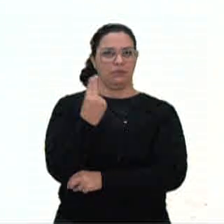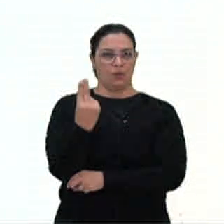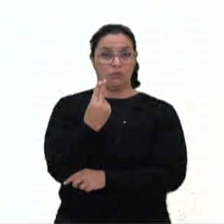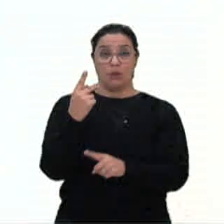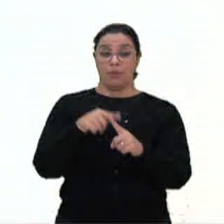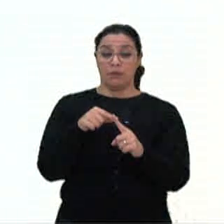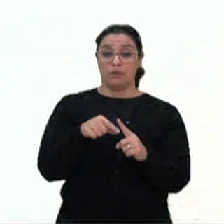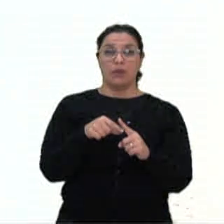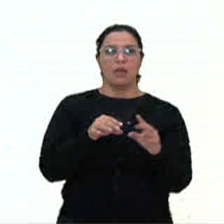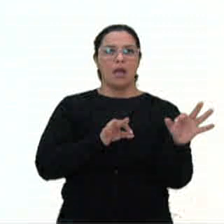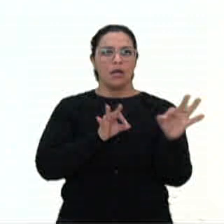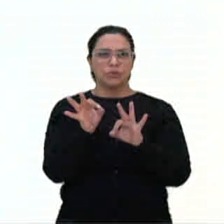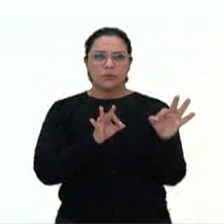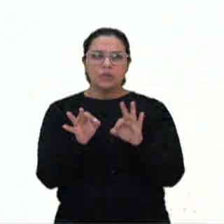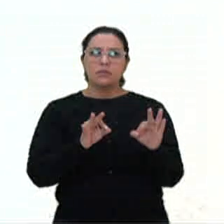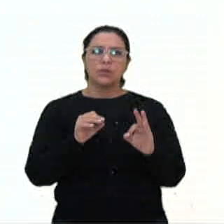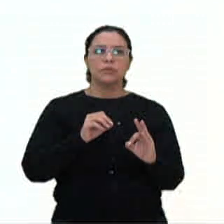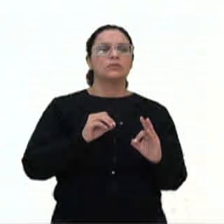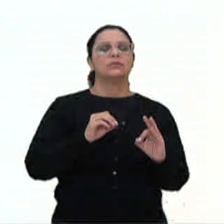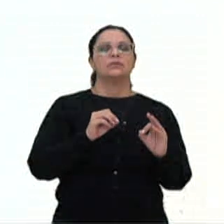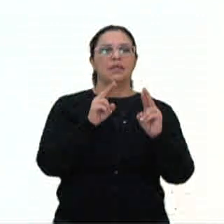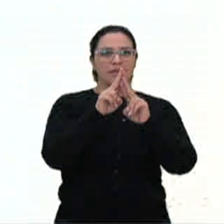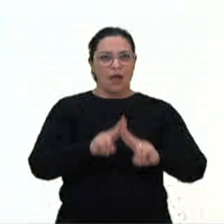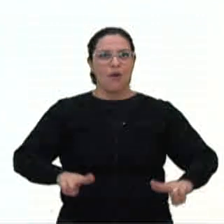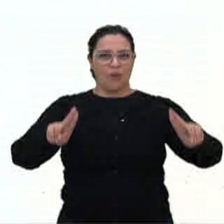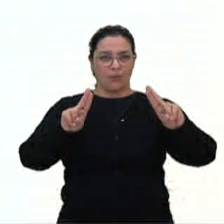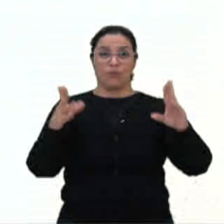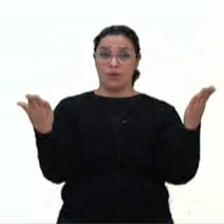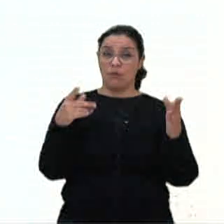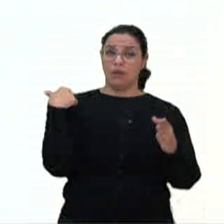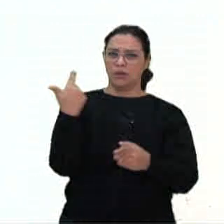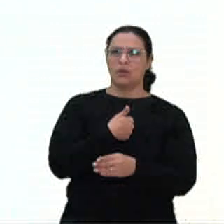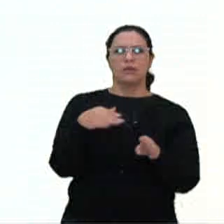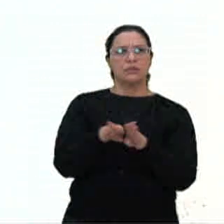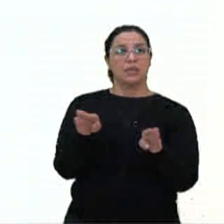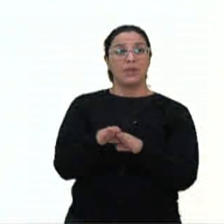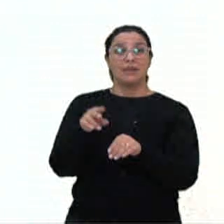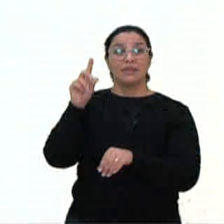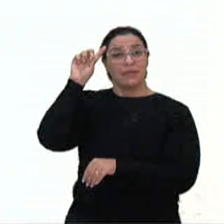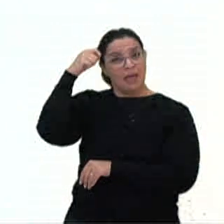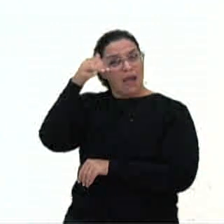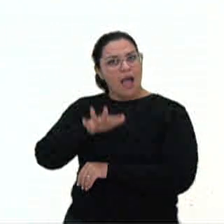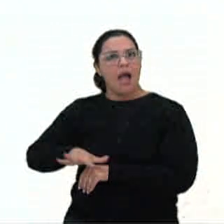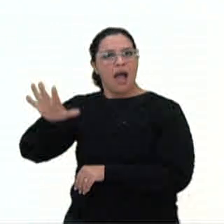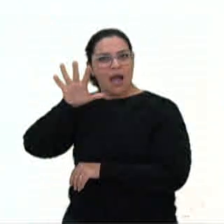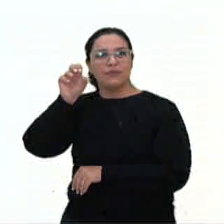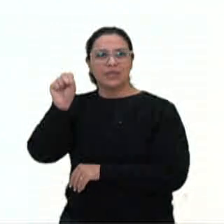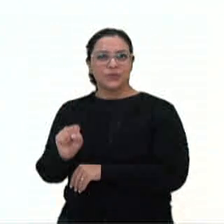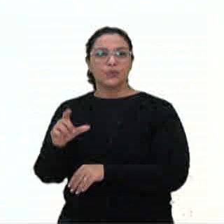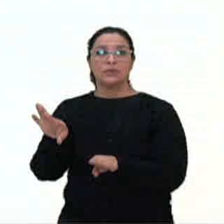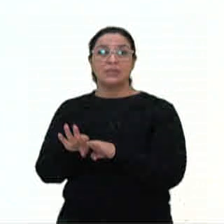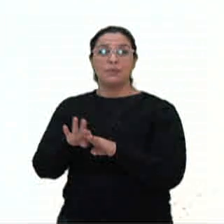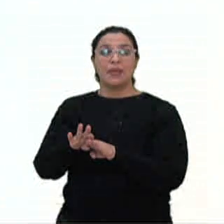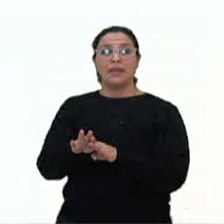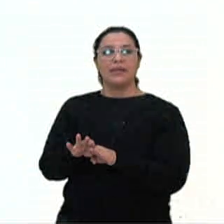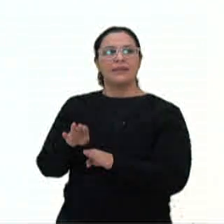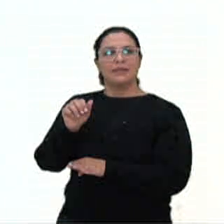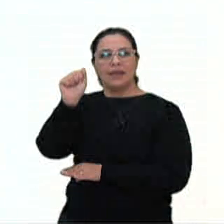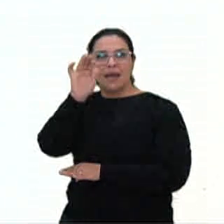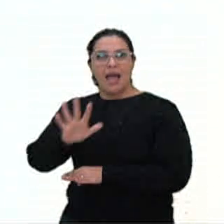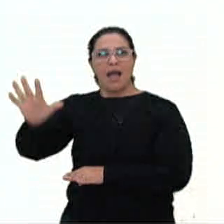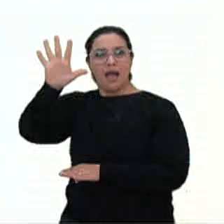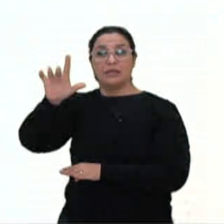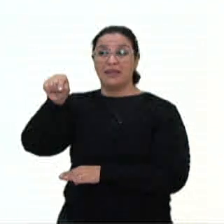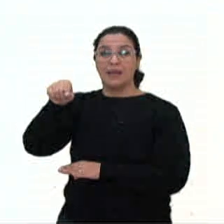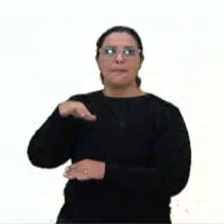para as organizações, para as Nações Unidas, né? Principalmente na África subsaariana e na Ásia. Então, são as duas áreas